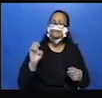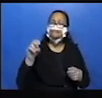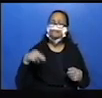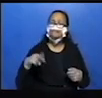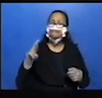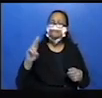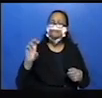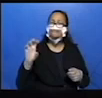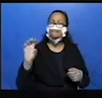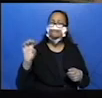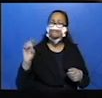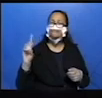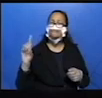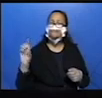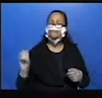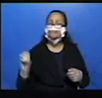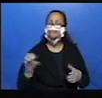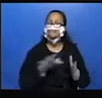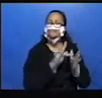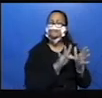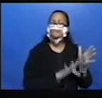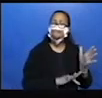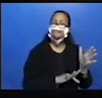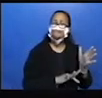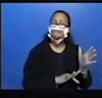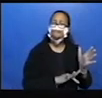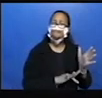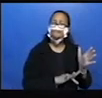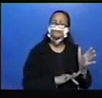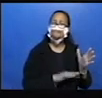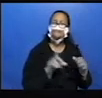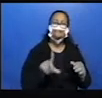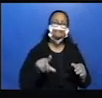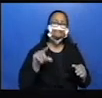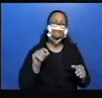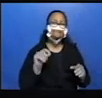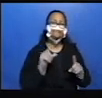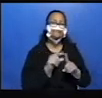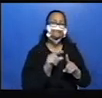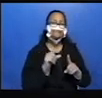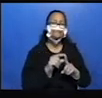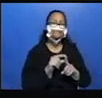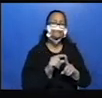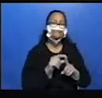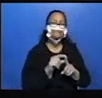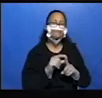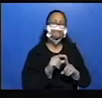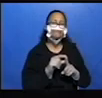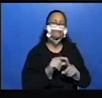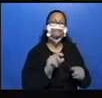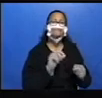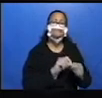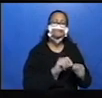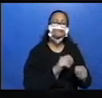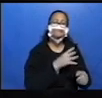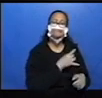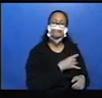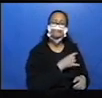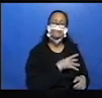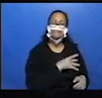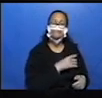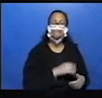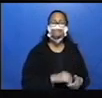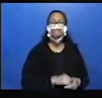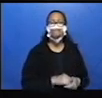Quando o autor está escrevendo a história, ele escolhe expressões e palavras porque ele quer causar o medo. Então, ele já faz aquilo de